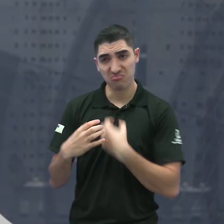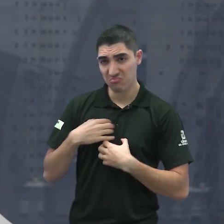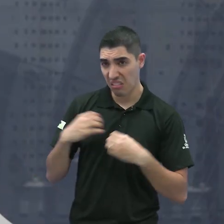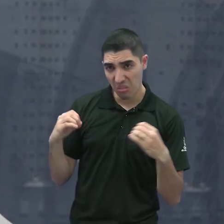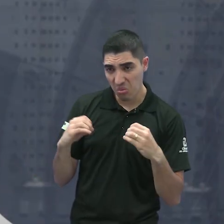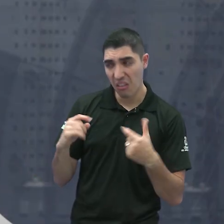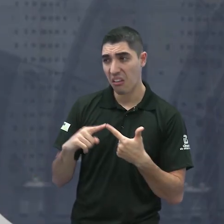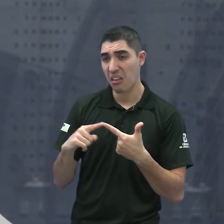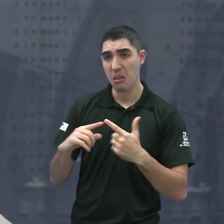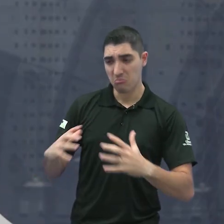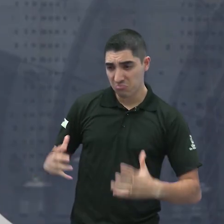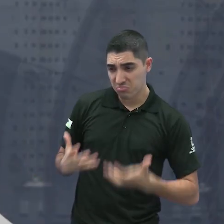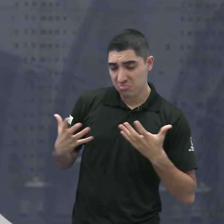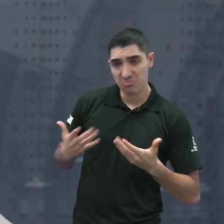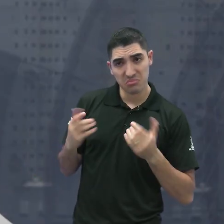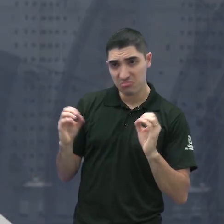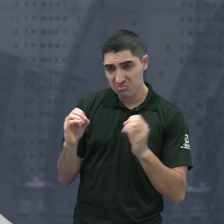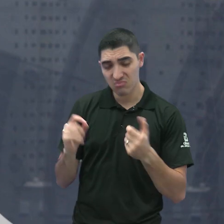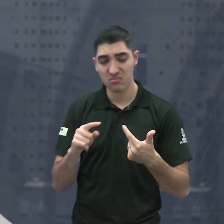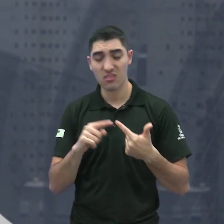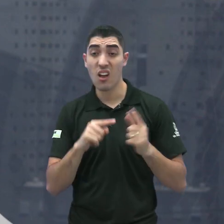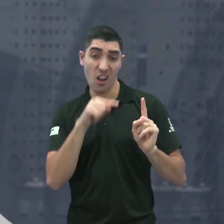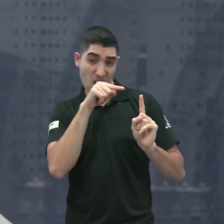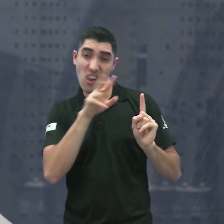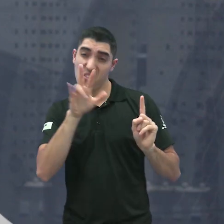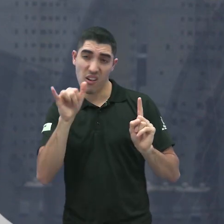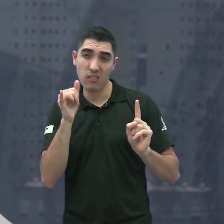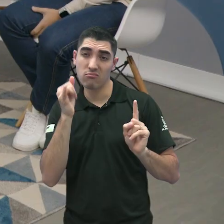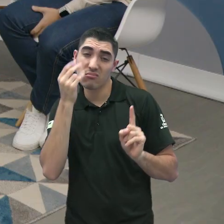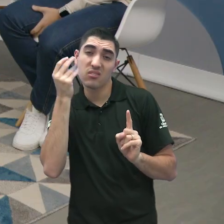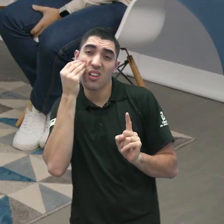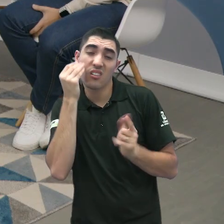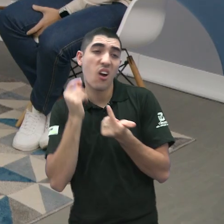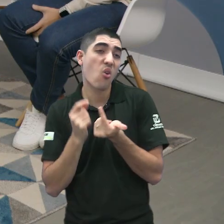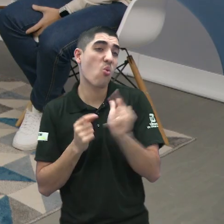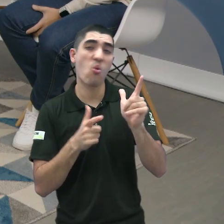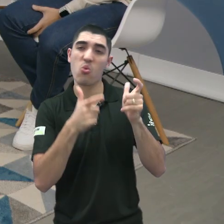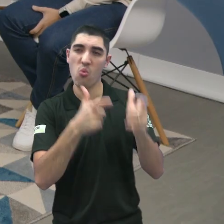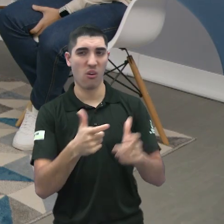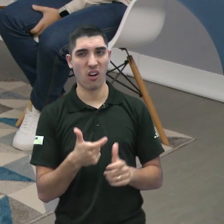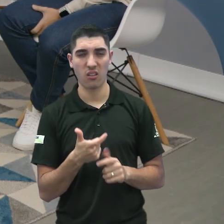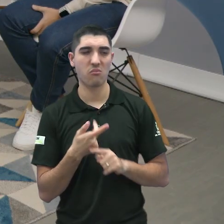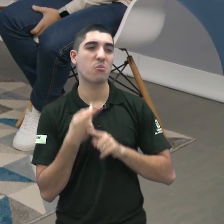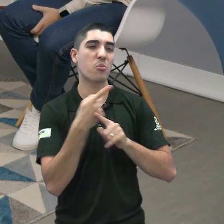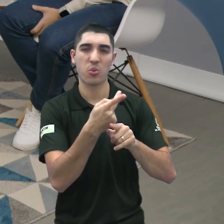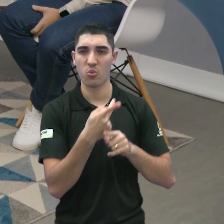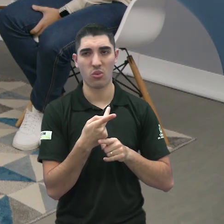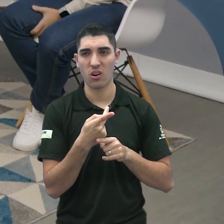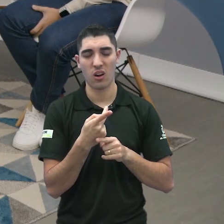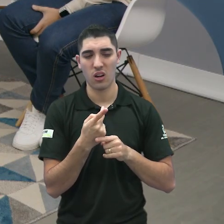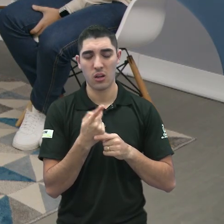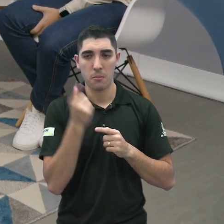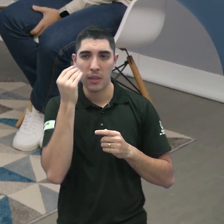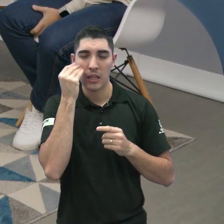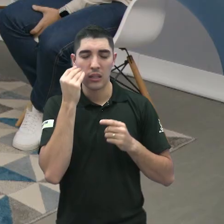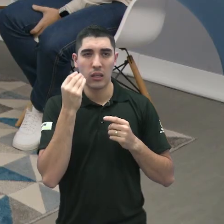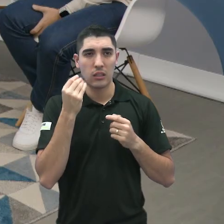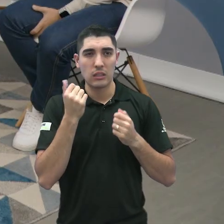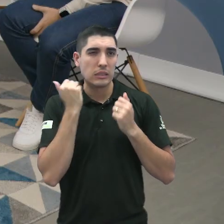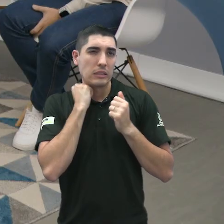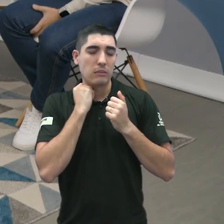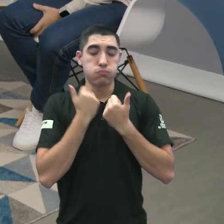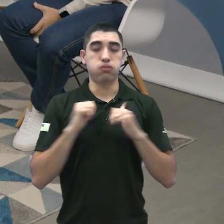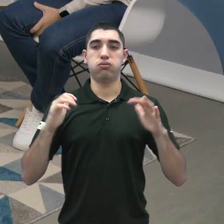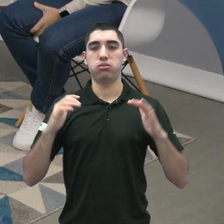apoiado, motivado, incentivado, obviamente ele vai buscar válvulas de escape, né? E aí a gente pega,